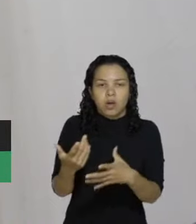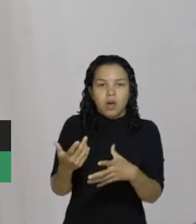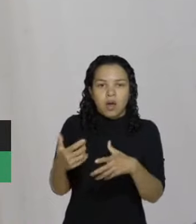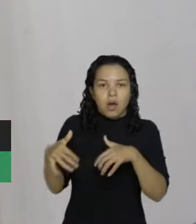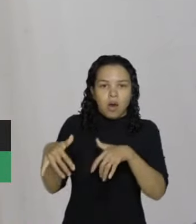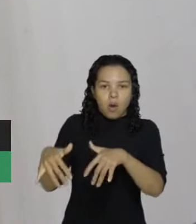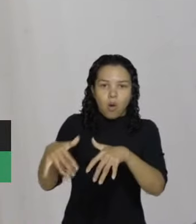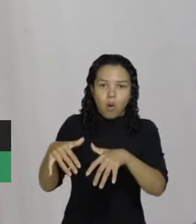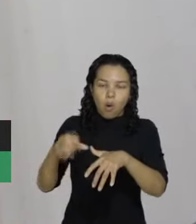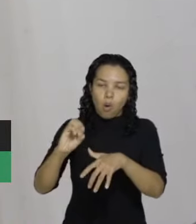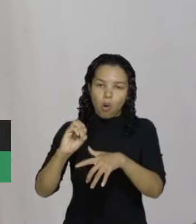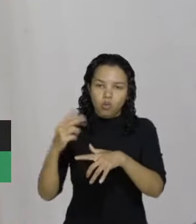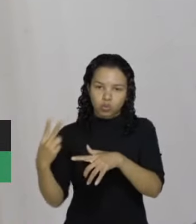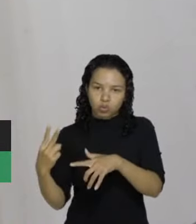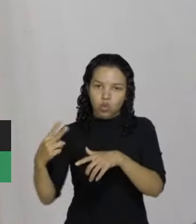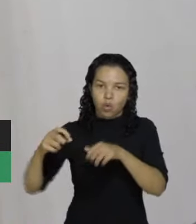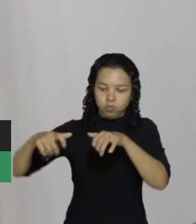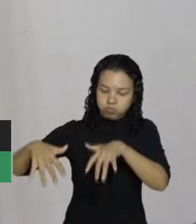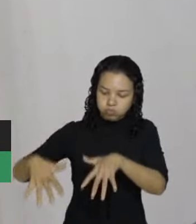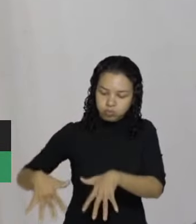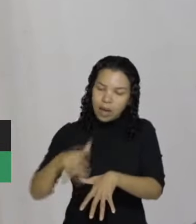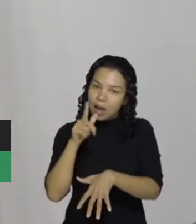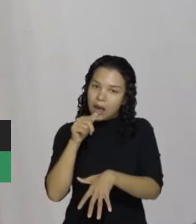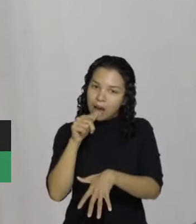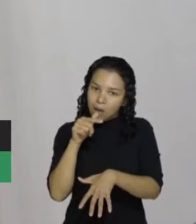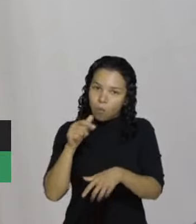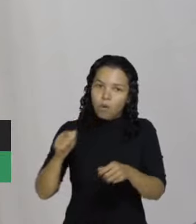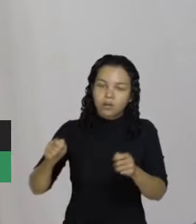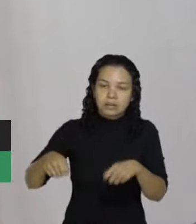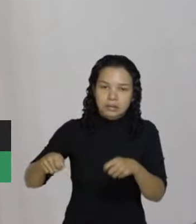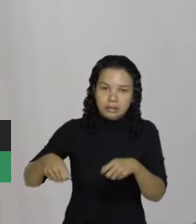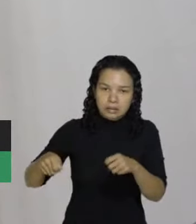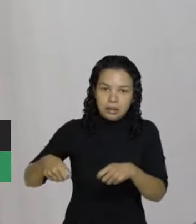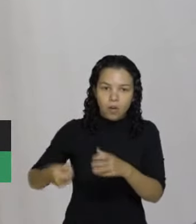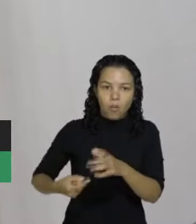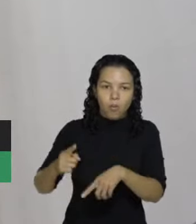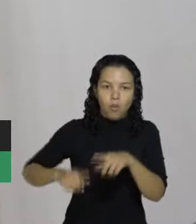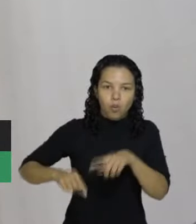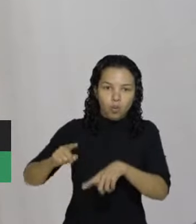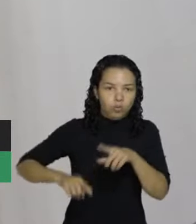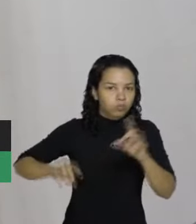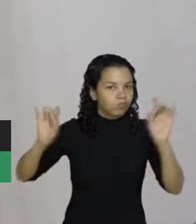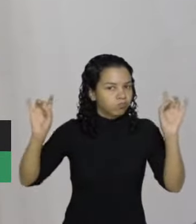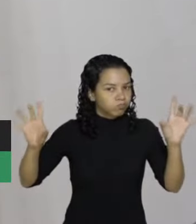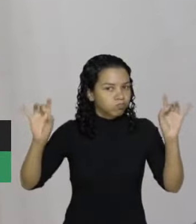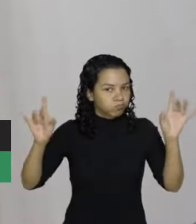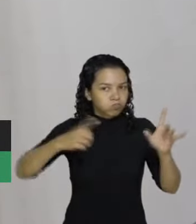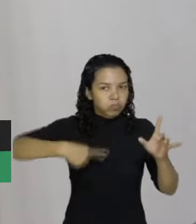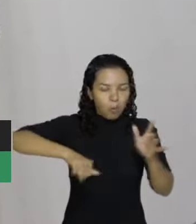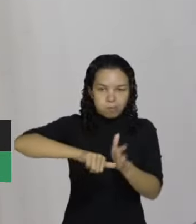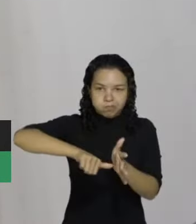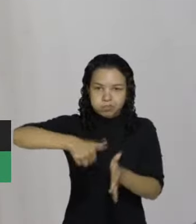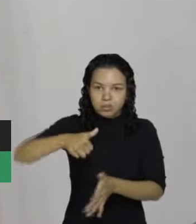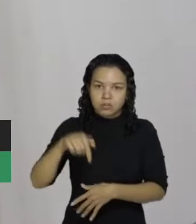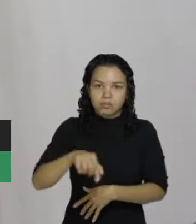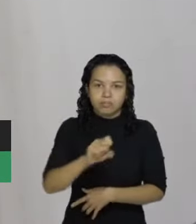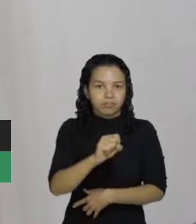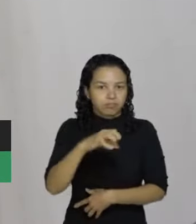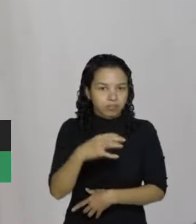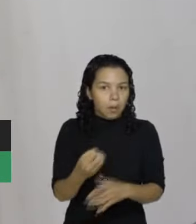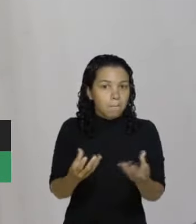água. Então, é um produto fantástico que nós estamos com o pioneirismo aqui em Santa Catarina, claro, fruto de muitos